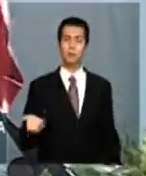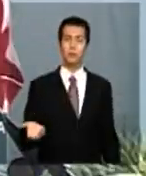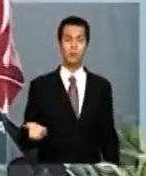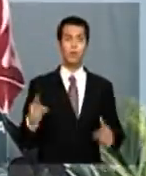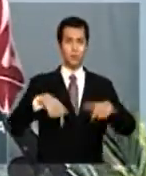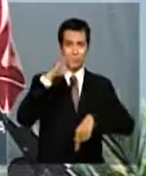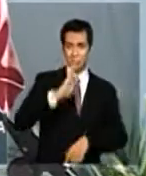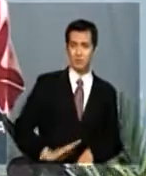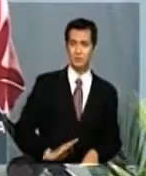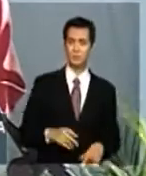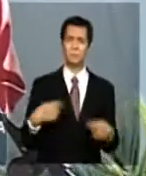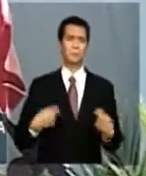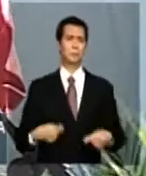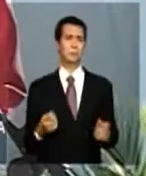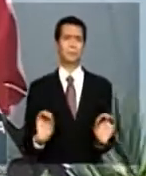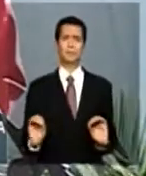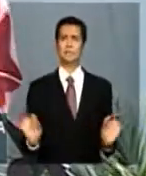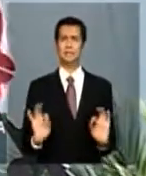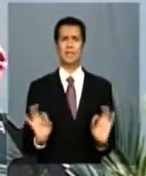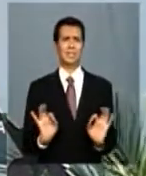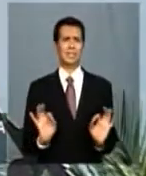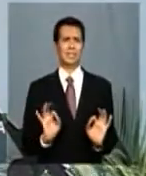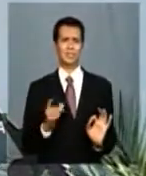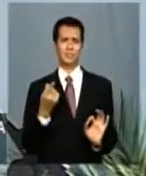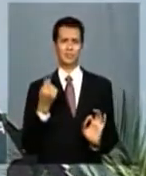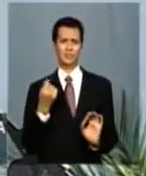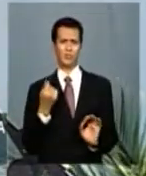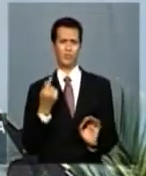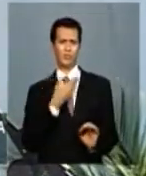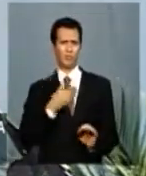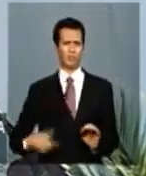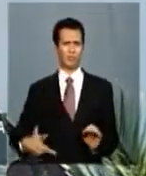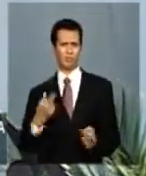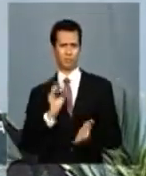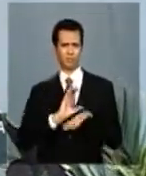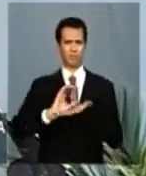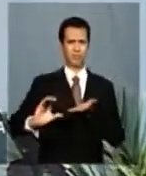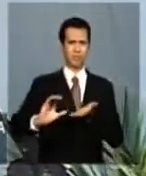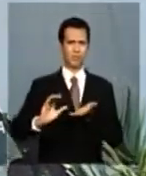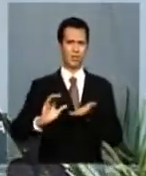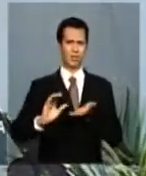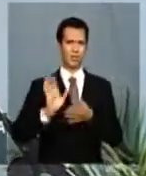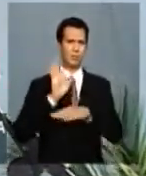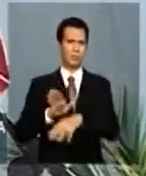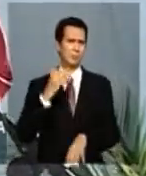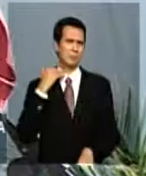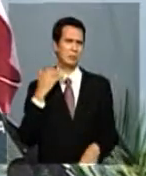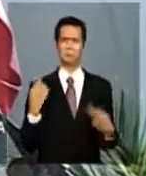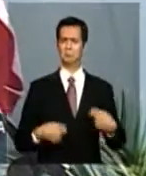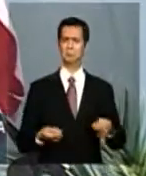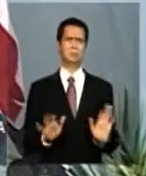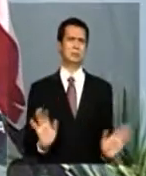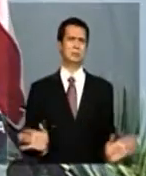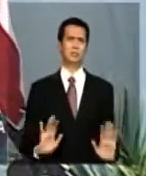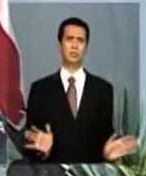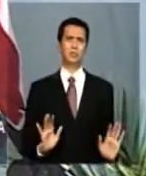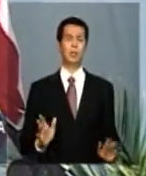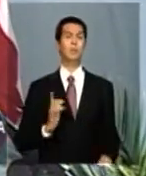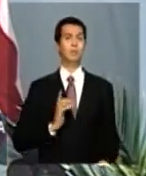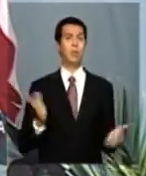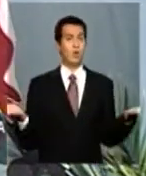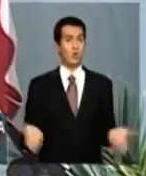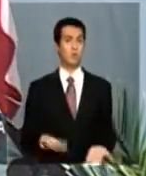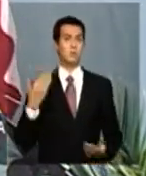em um tostão do orçamento brasileiro para expandir o crédito. Nós temos depositado no